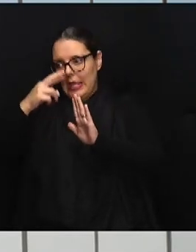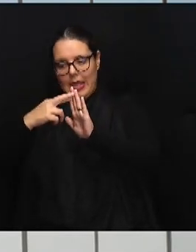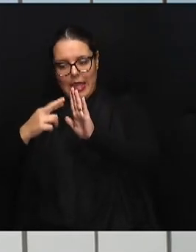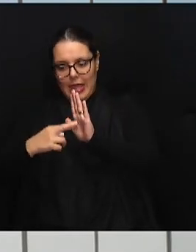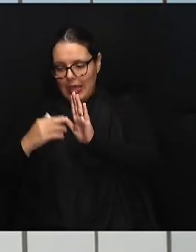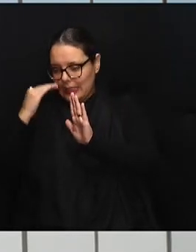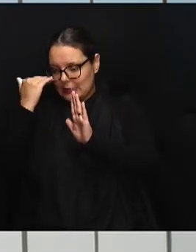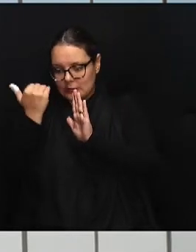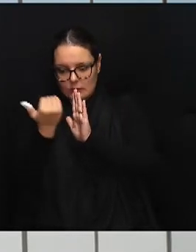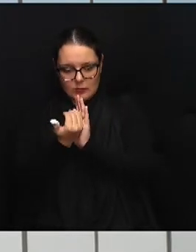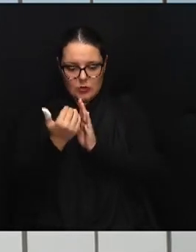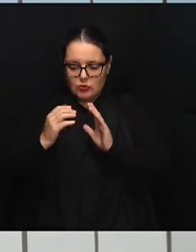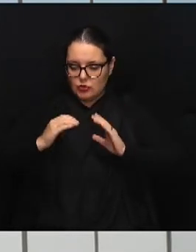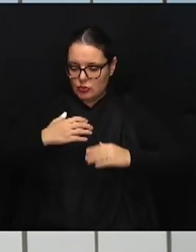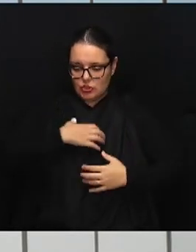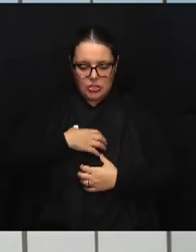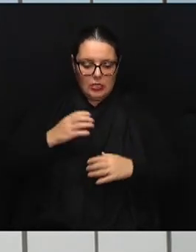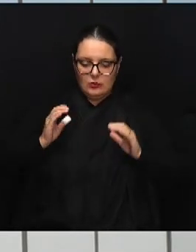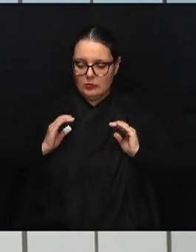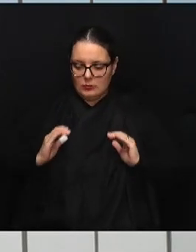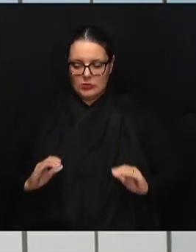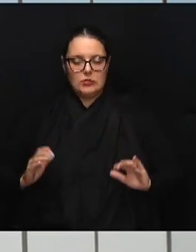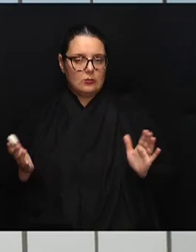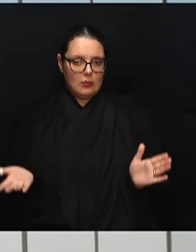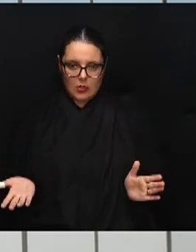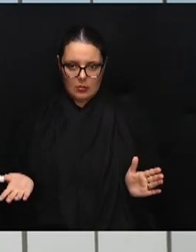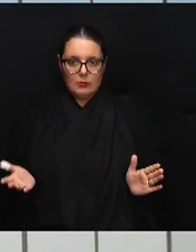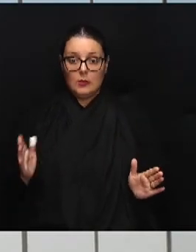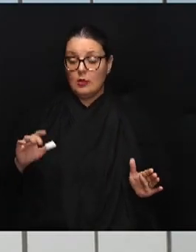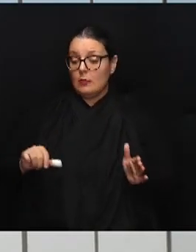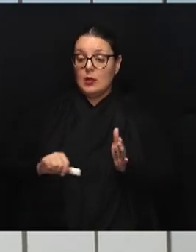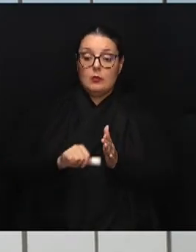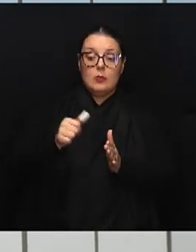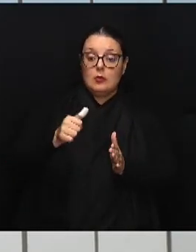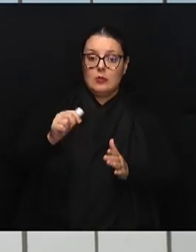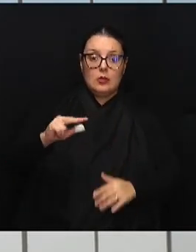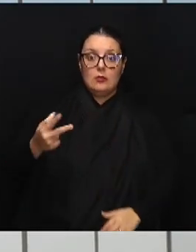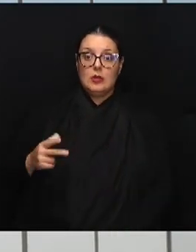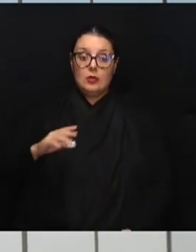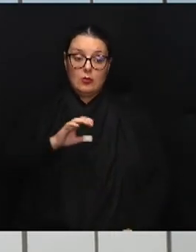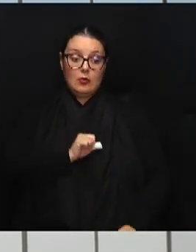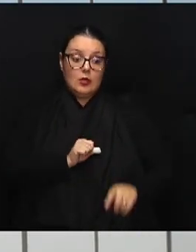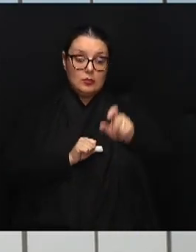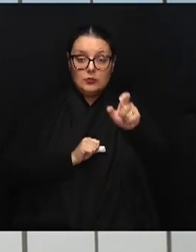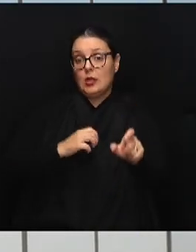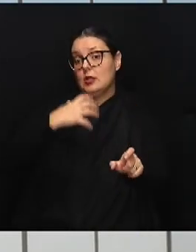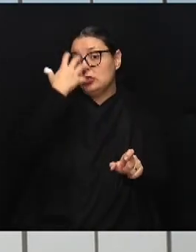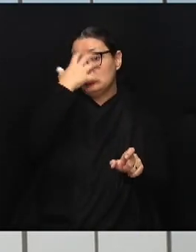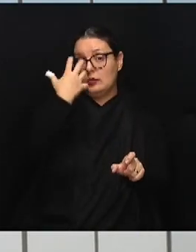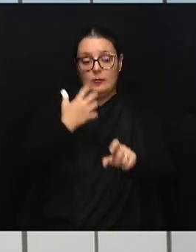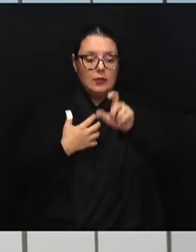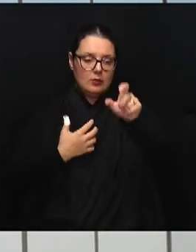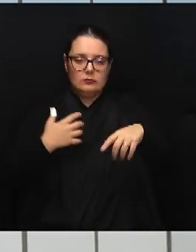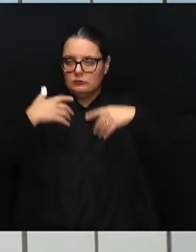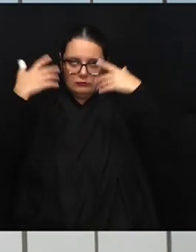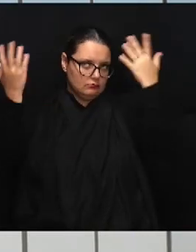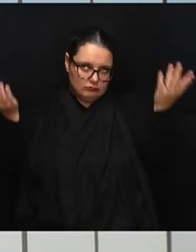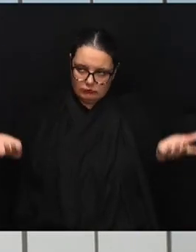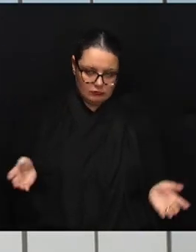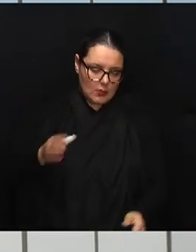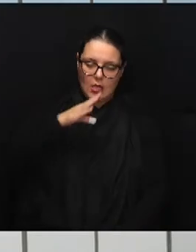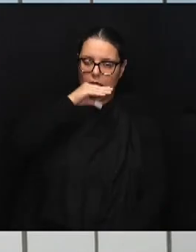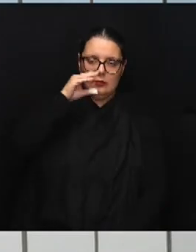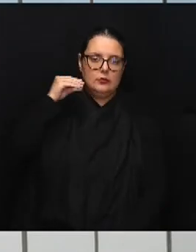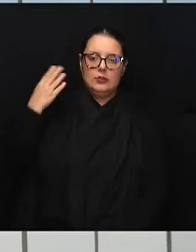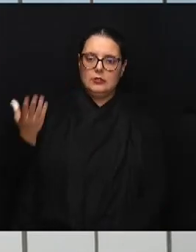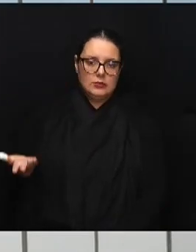se comportar, né? Então, quando a gente pela primeira vez gosta de alguém, se apaixona por alguém, sei lá, na